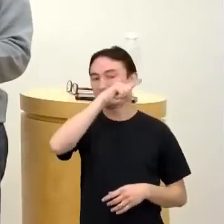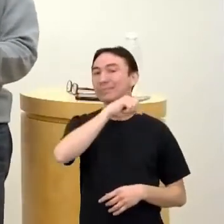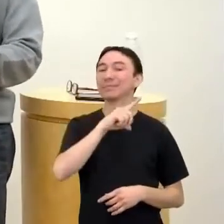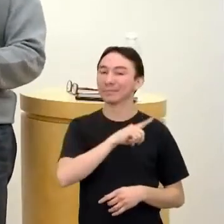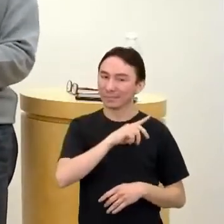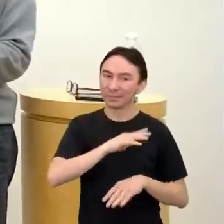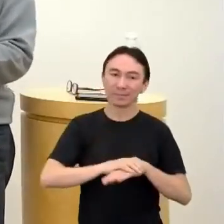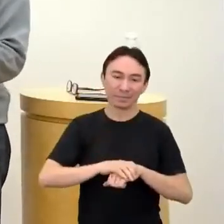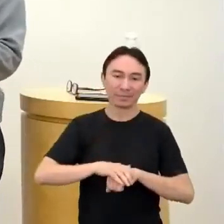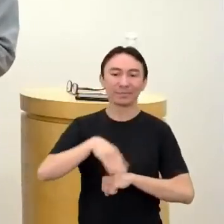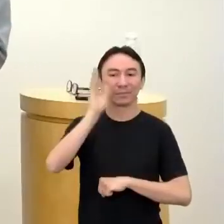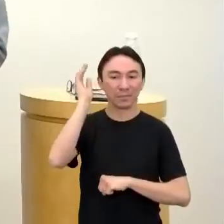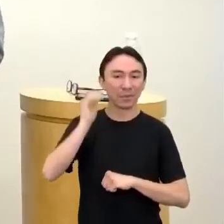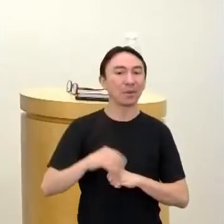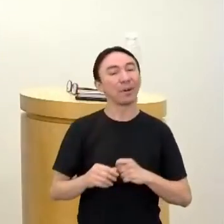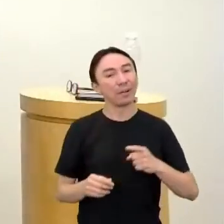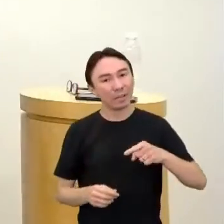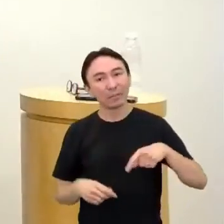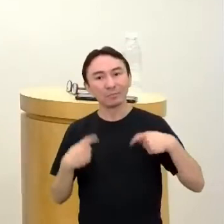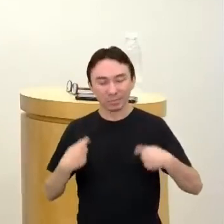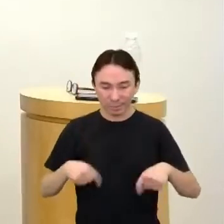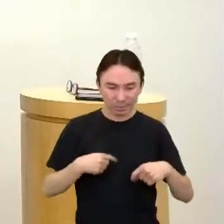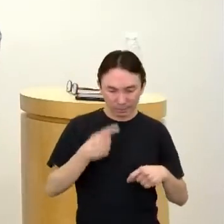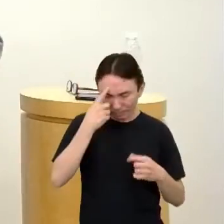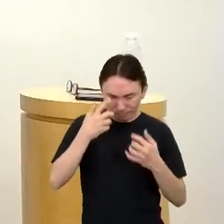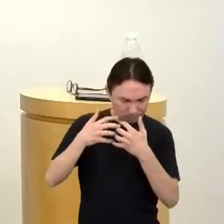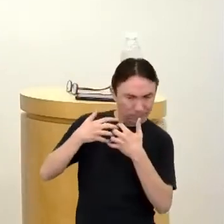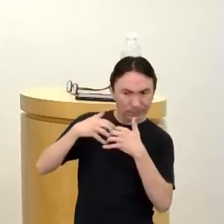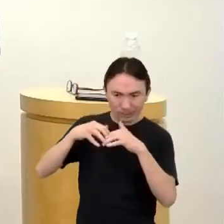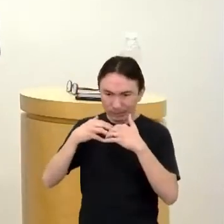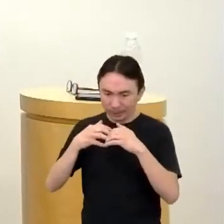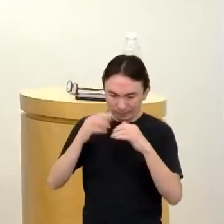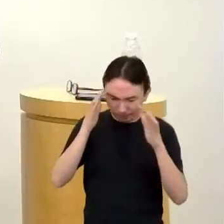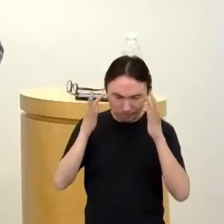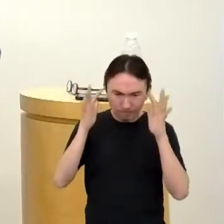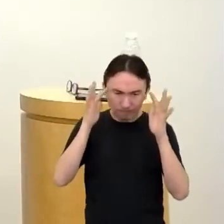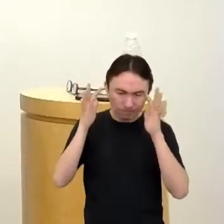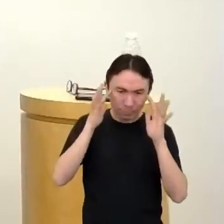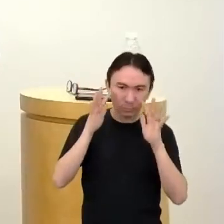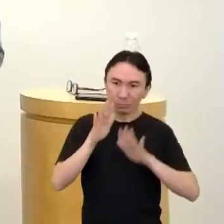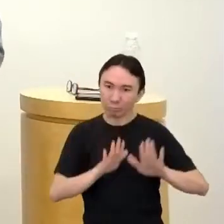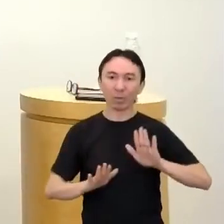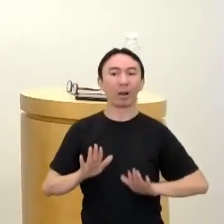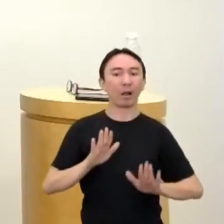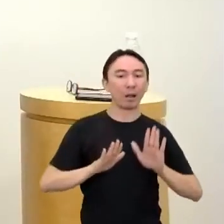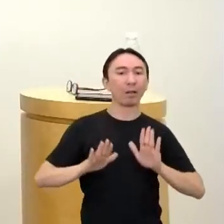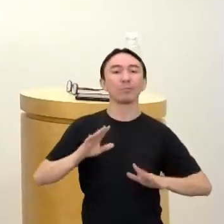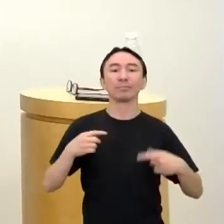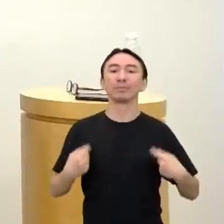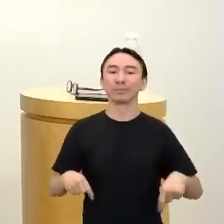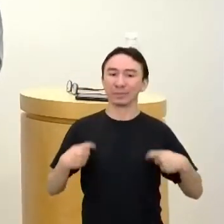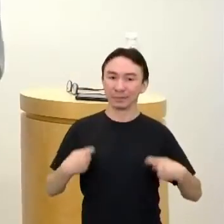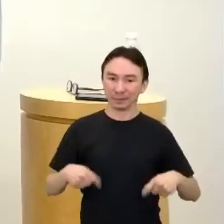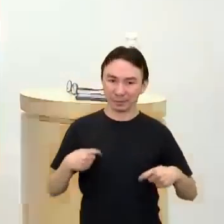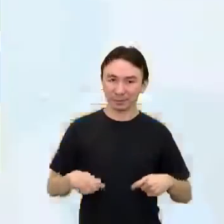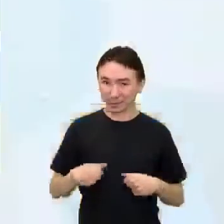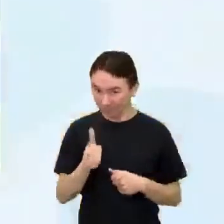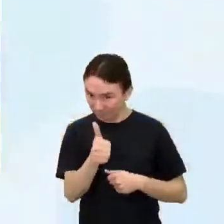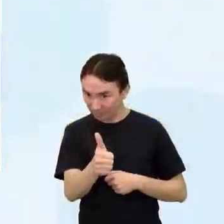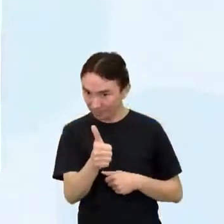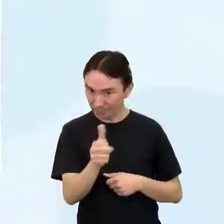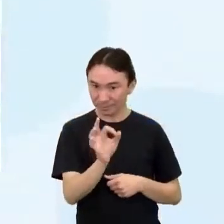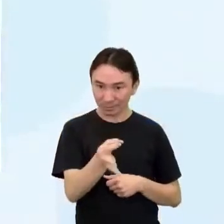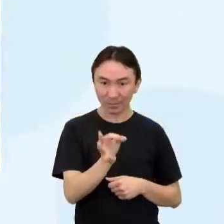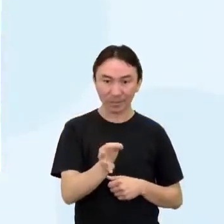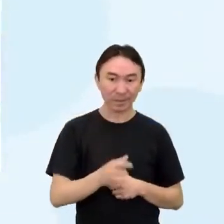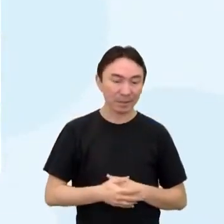maior, ela exige da gente um pouco mais de raciocínio e cuidado na hora da resolução. Tudo bem? Então é essa a proposta.